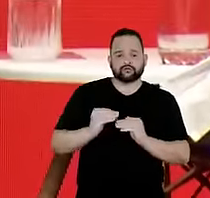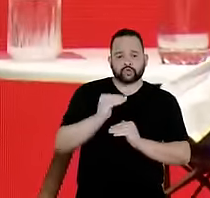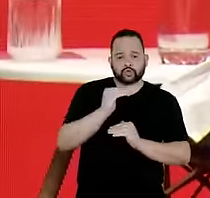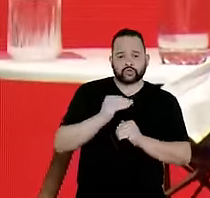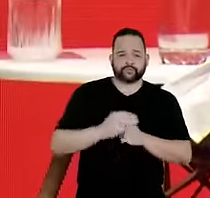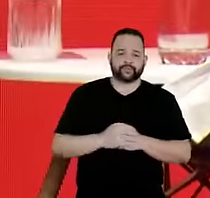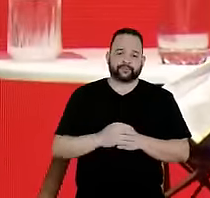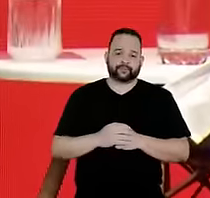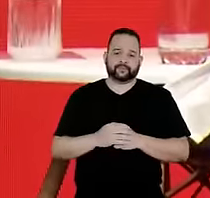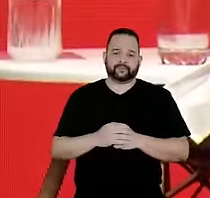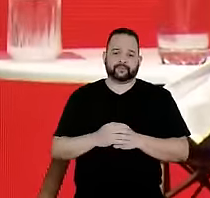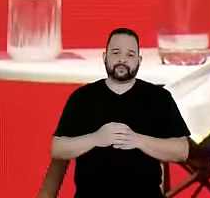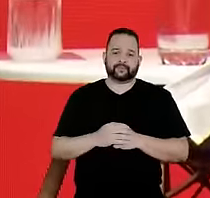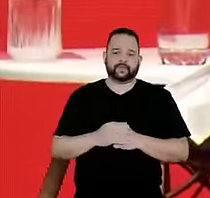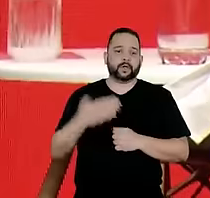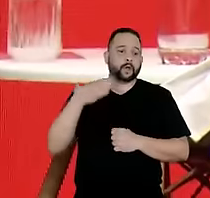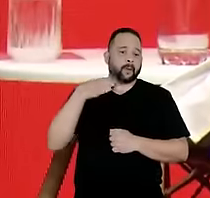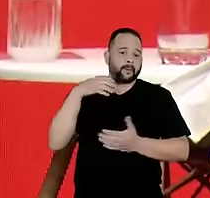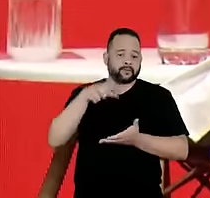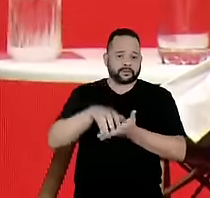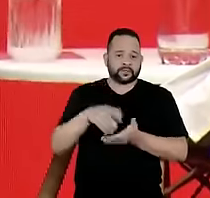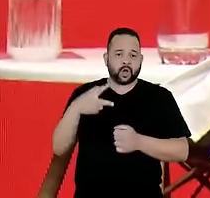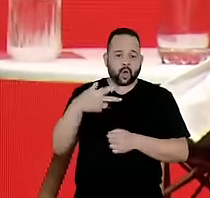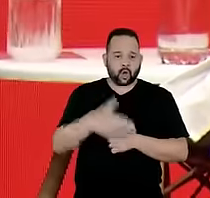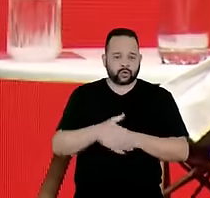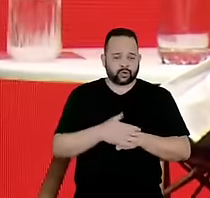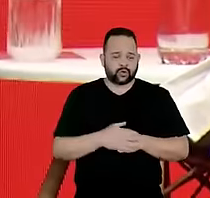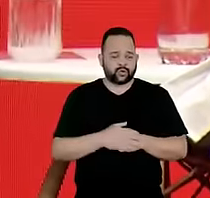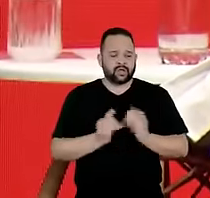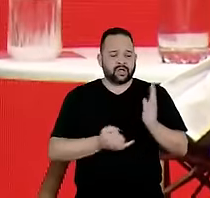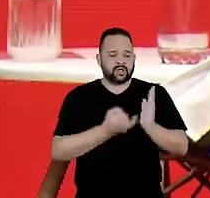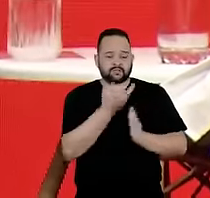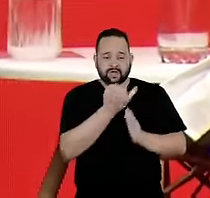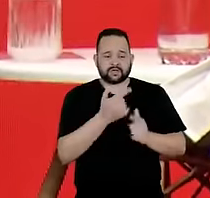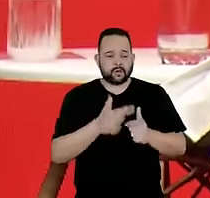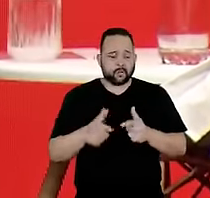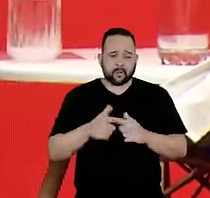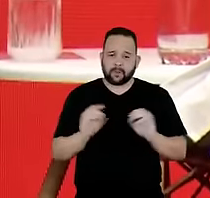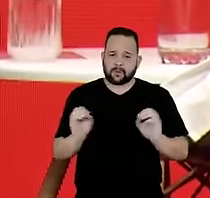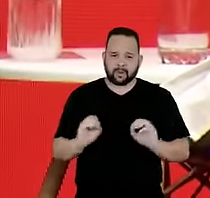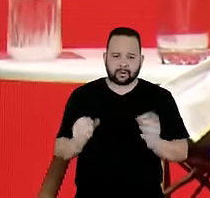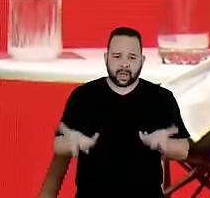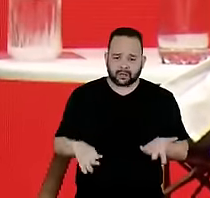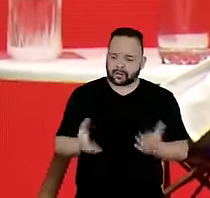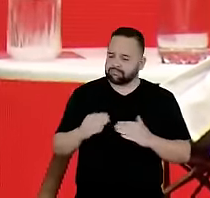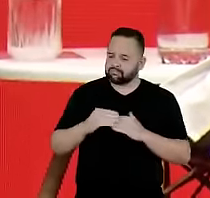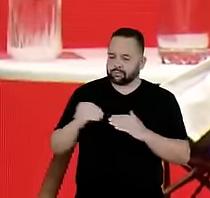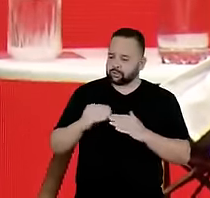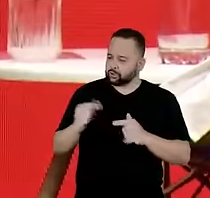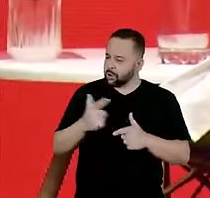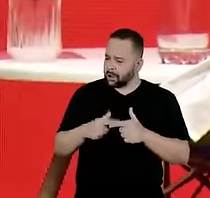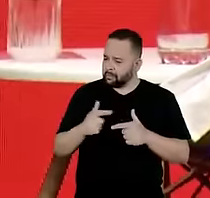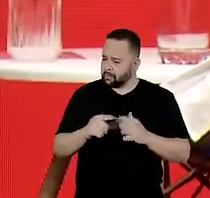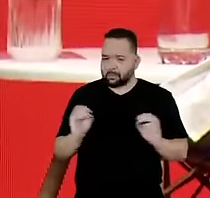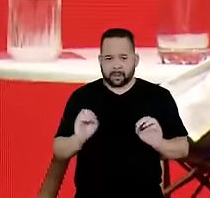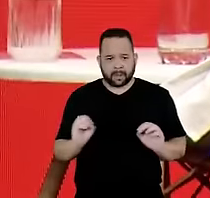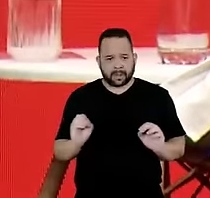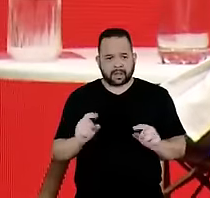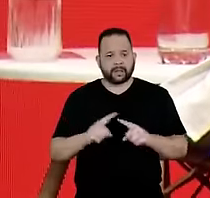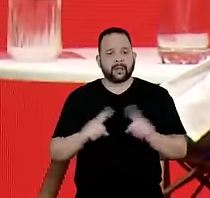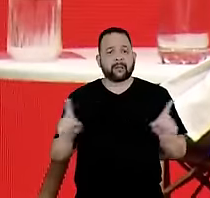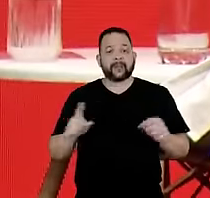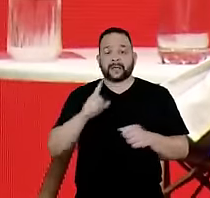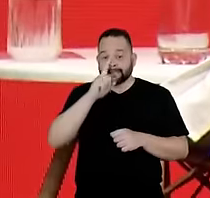cortando nenhum problema com inflação nenhum problema com câmbio Obviamente você tem riscos né que aparecem do quê da questão fiscal do